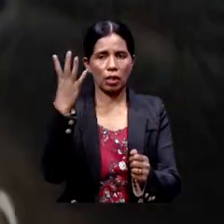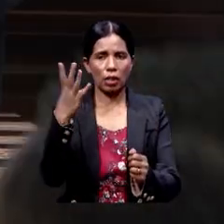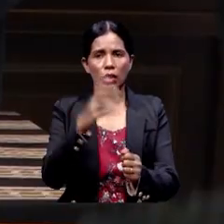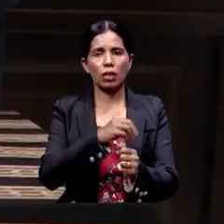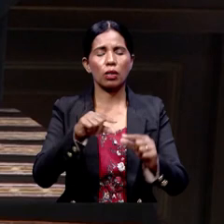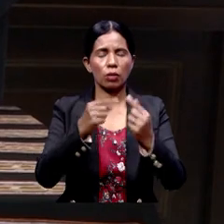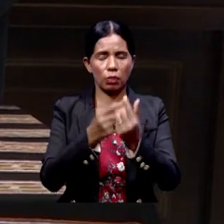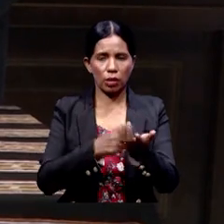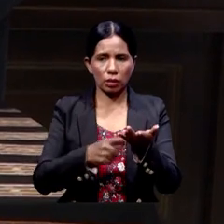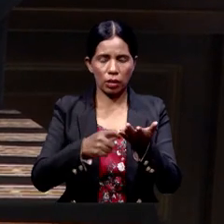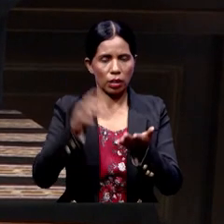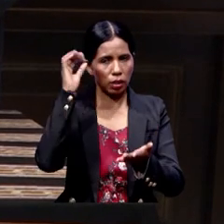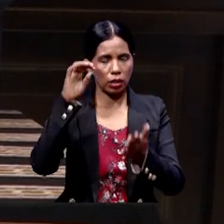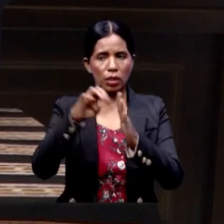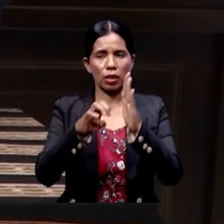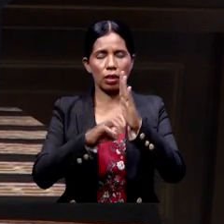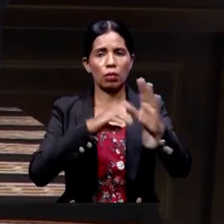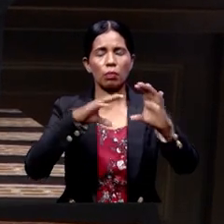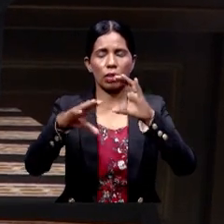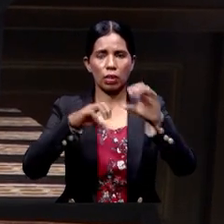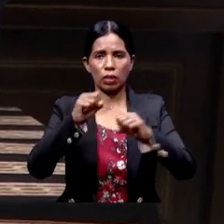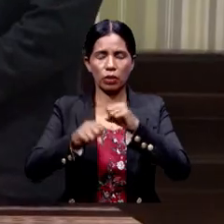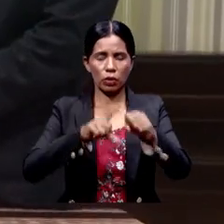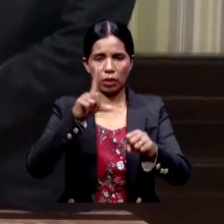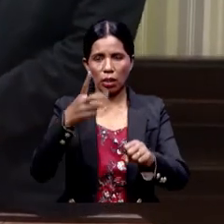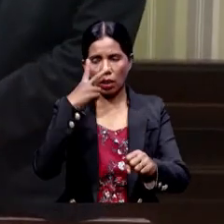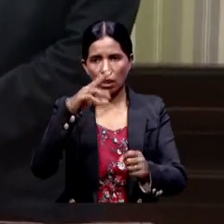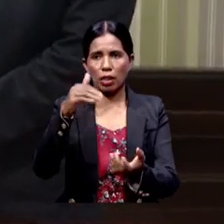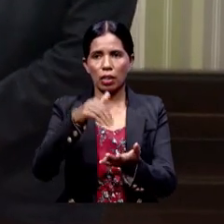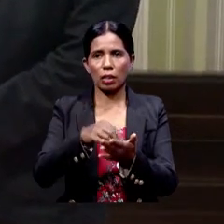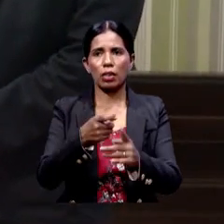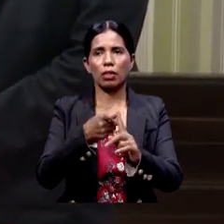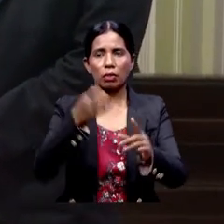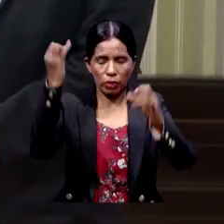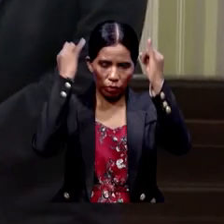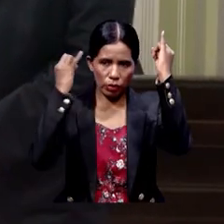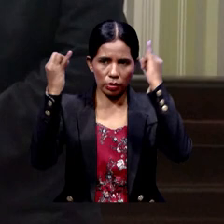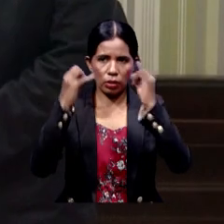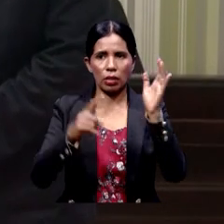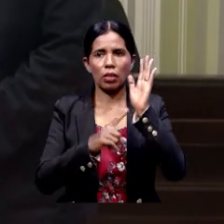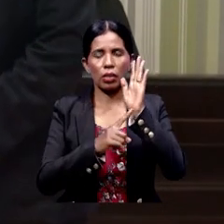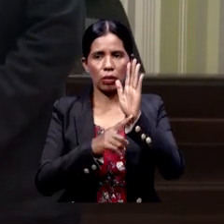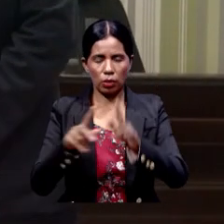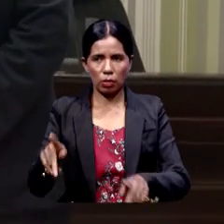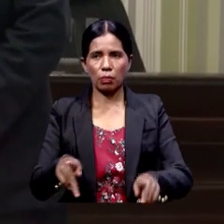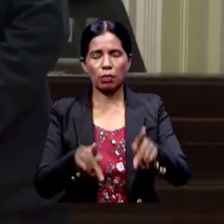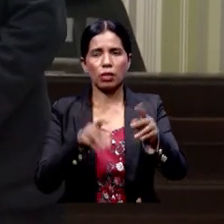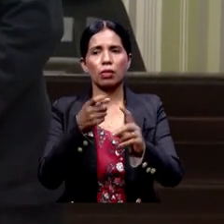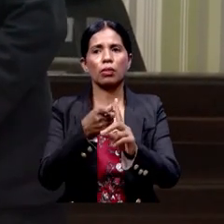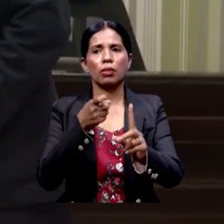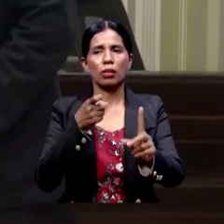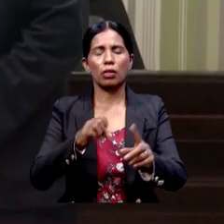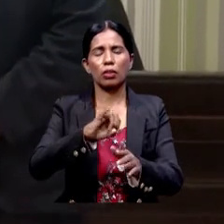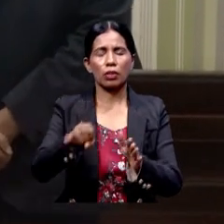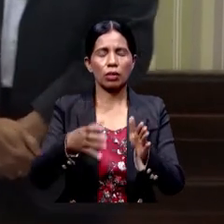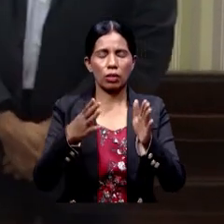equipa técnico Secretaria de Estado de Comunicação Social avalia uma lhe russi informação nebe fosaiba público lhe russi